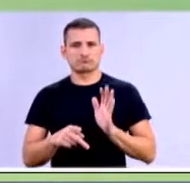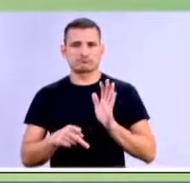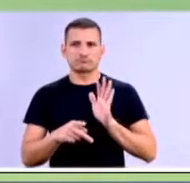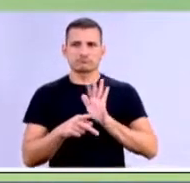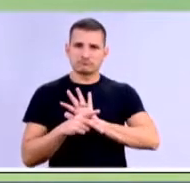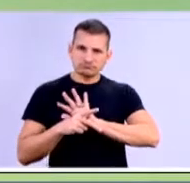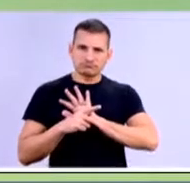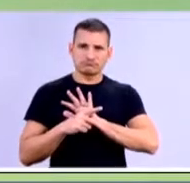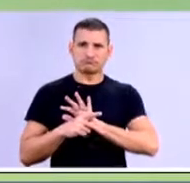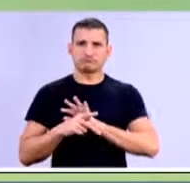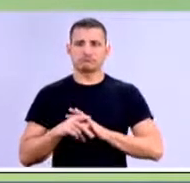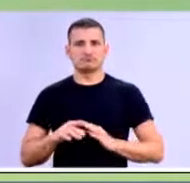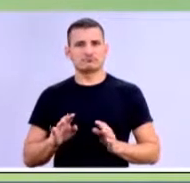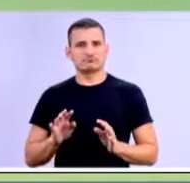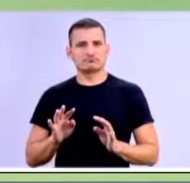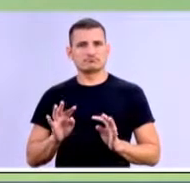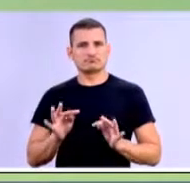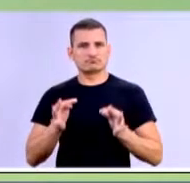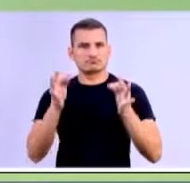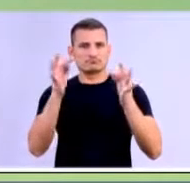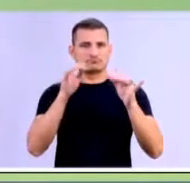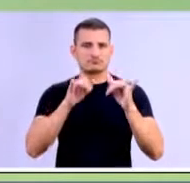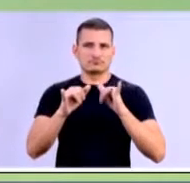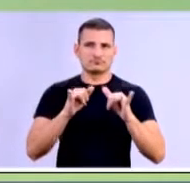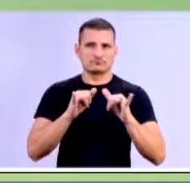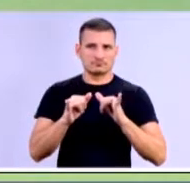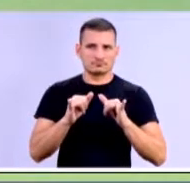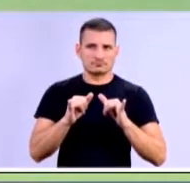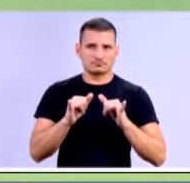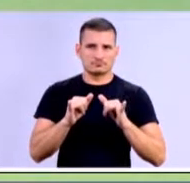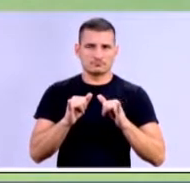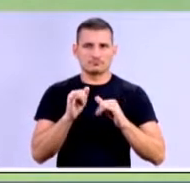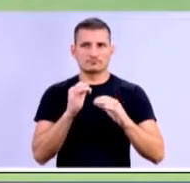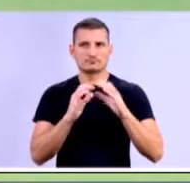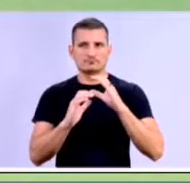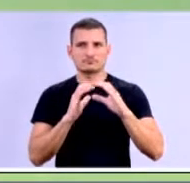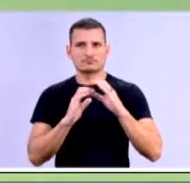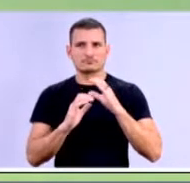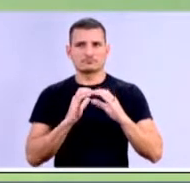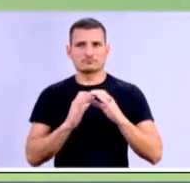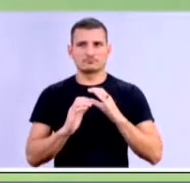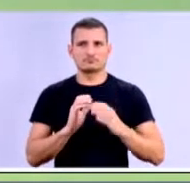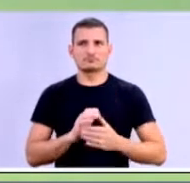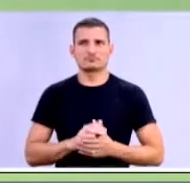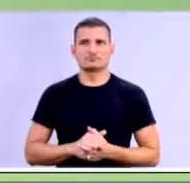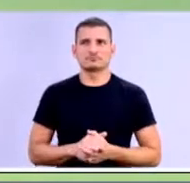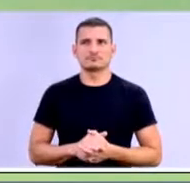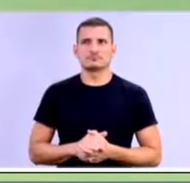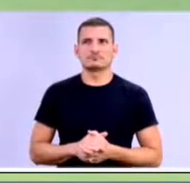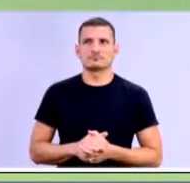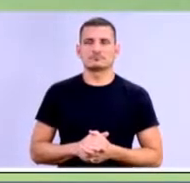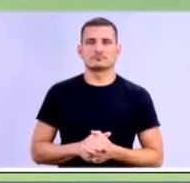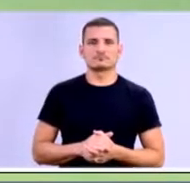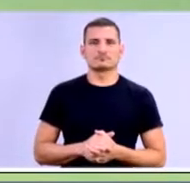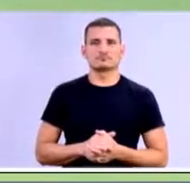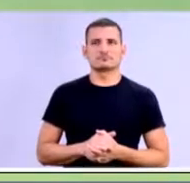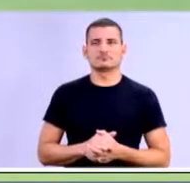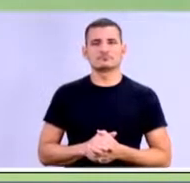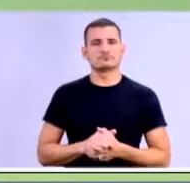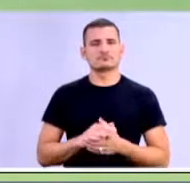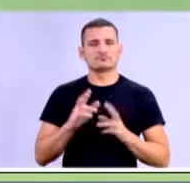pelas tecnologias da informação e da comunicação. Perceba que